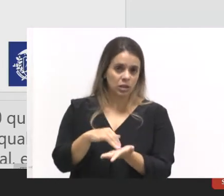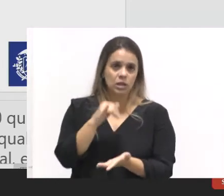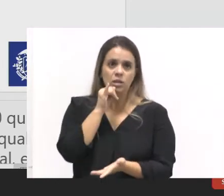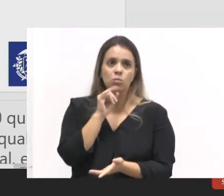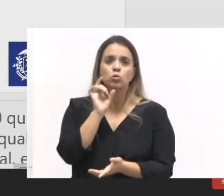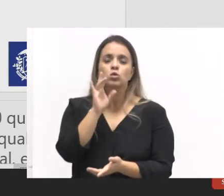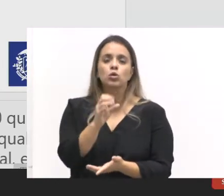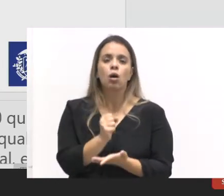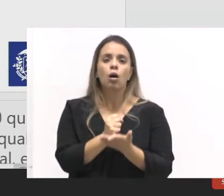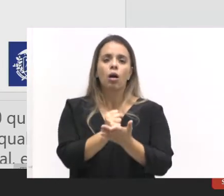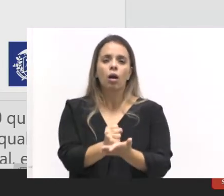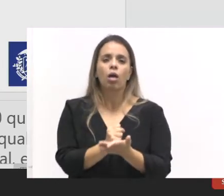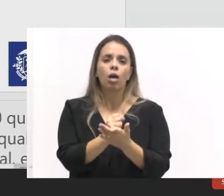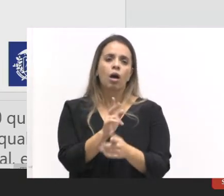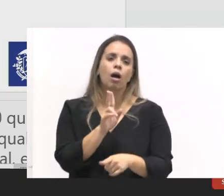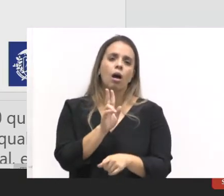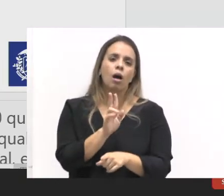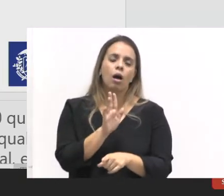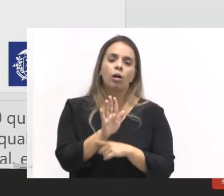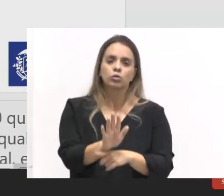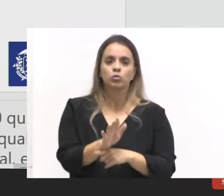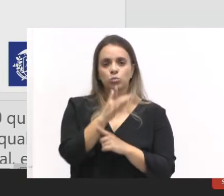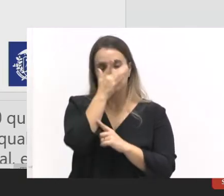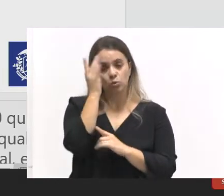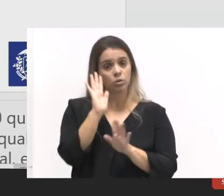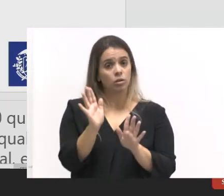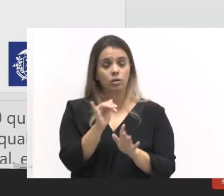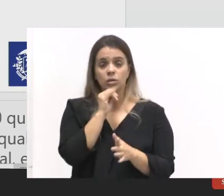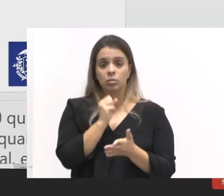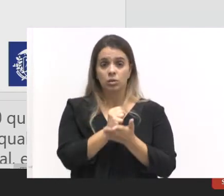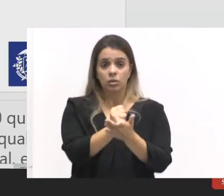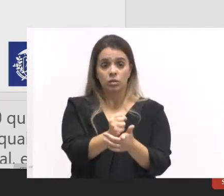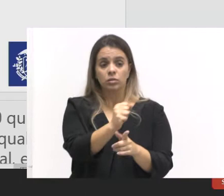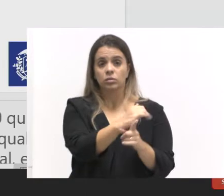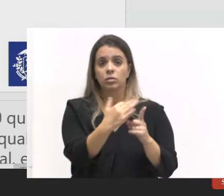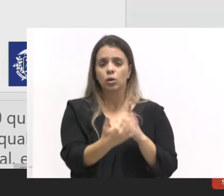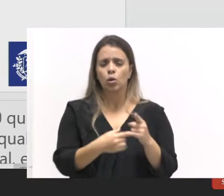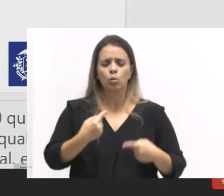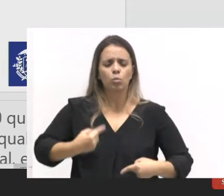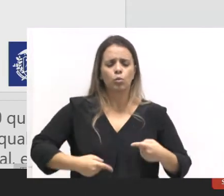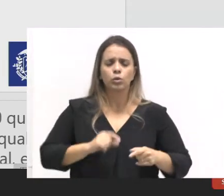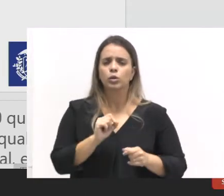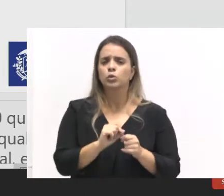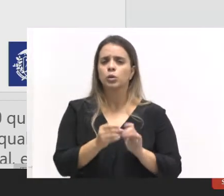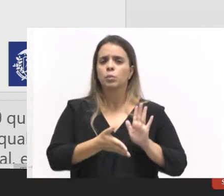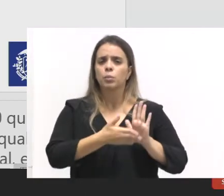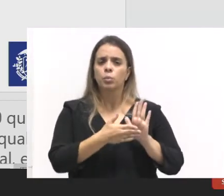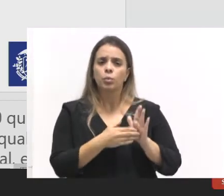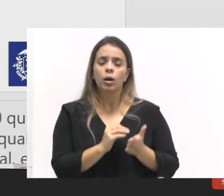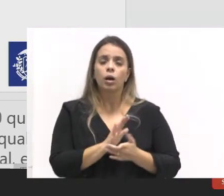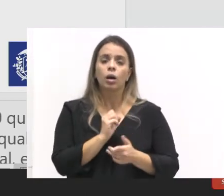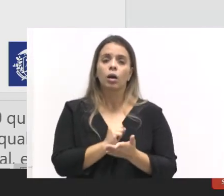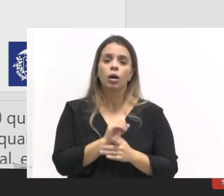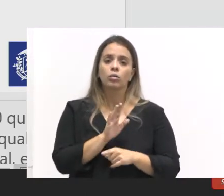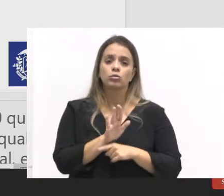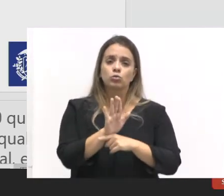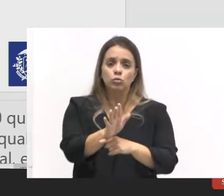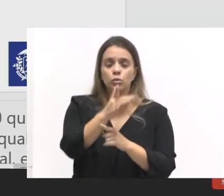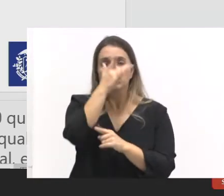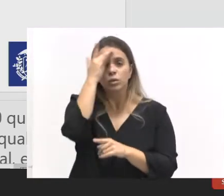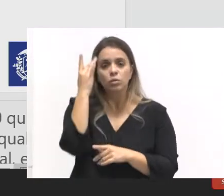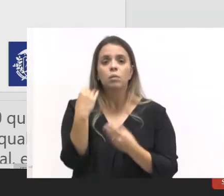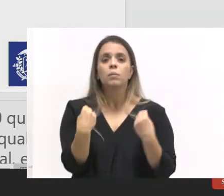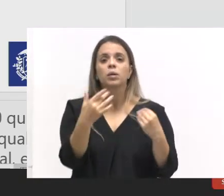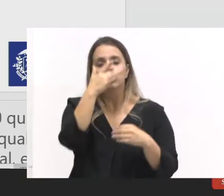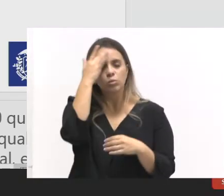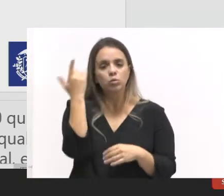faz assistencialismo. A política de assistência social é uma política que propõe auxiliar as pessoas para que elas tenham